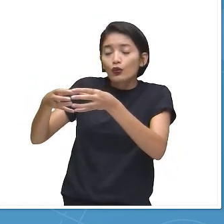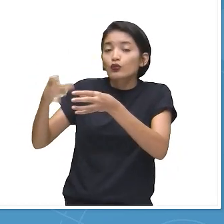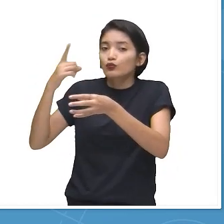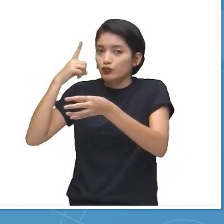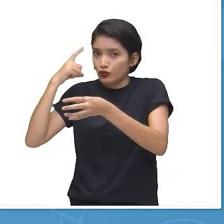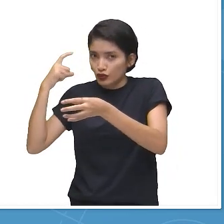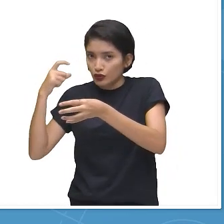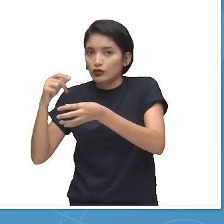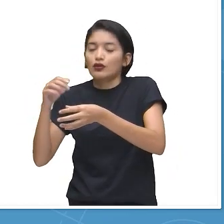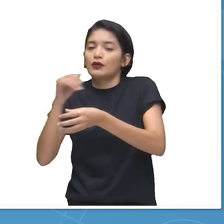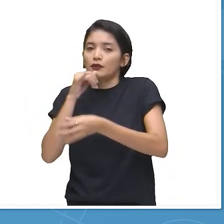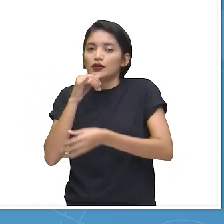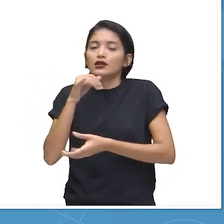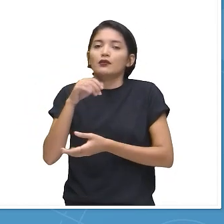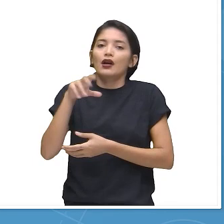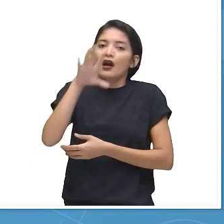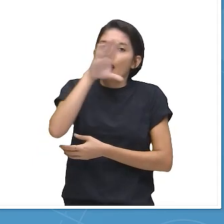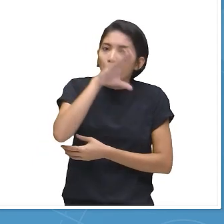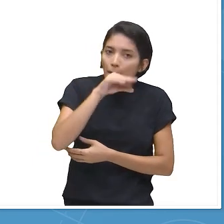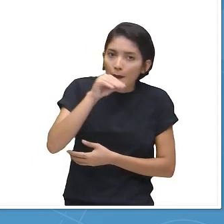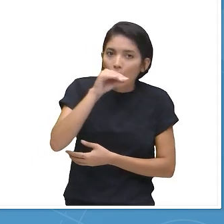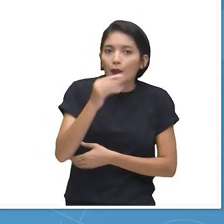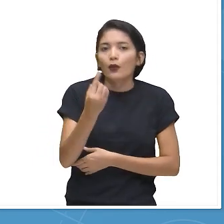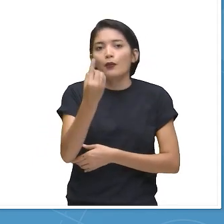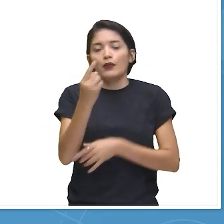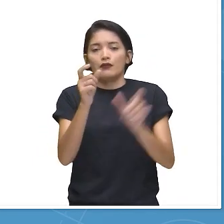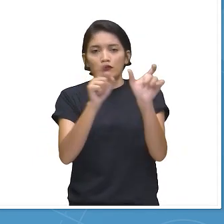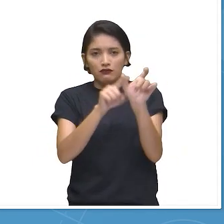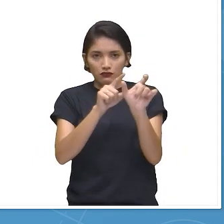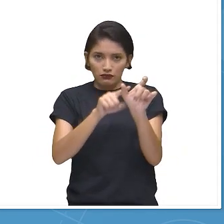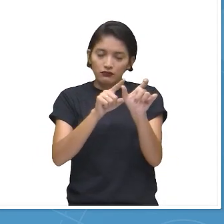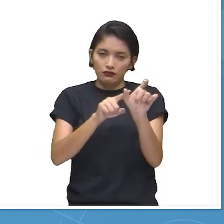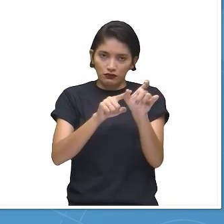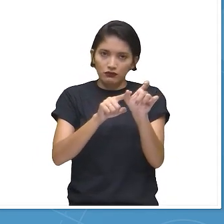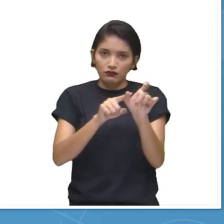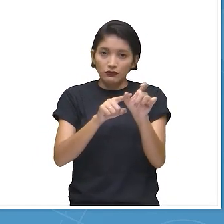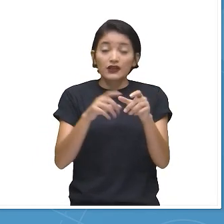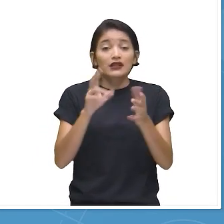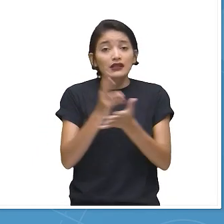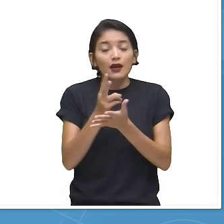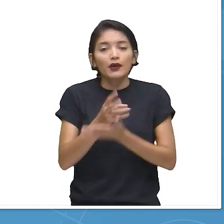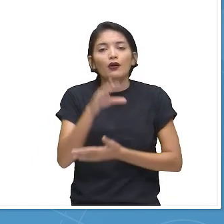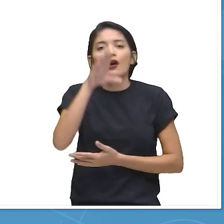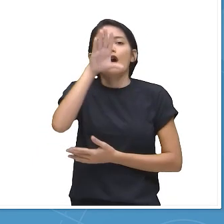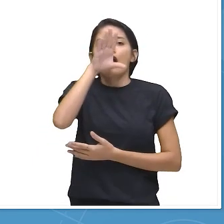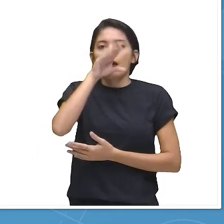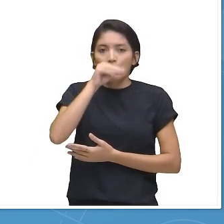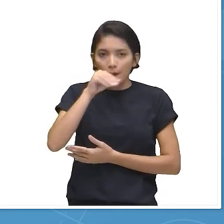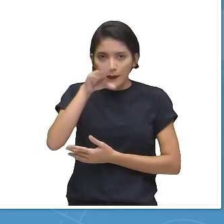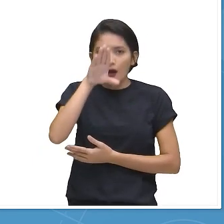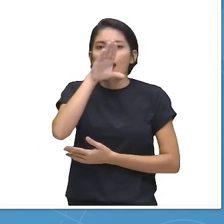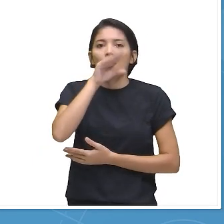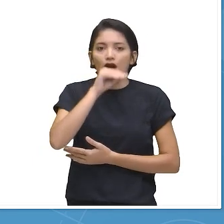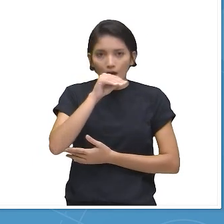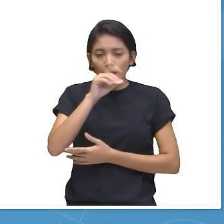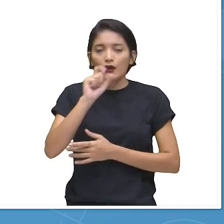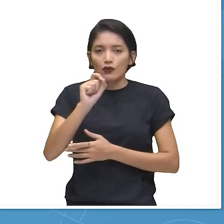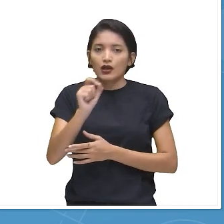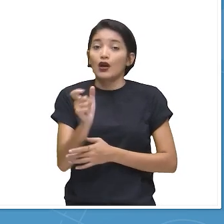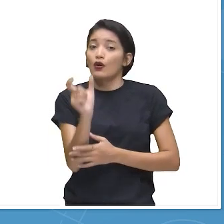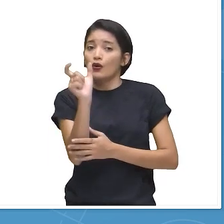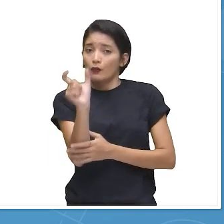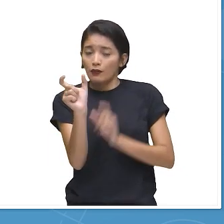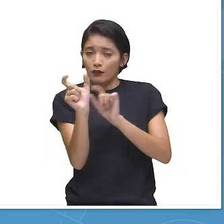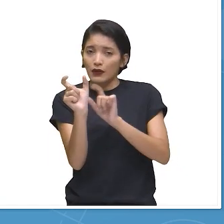que eu emito ao pronunciar uma palavra, cada um dos impulsos expiratórios de voz. Quando